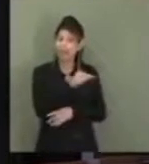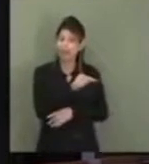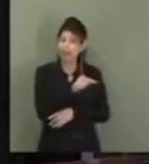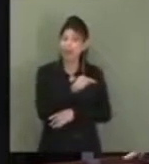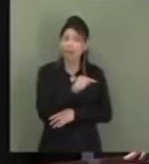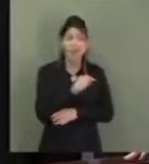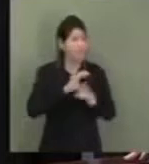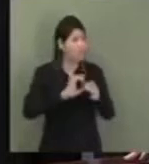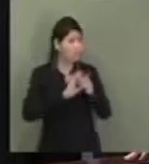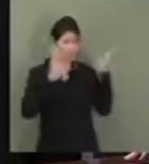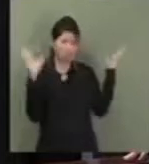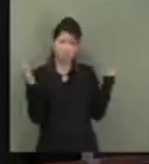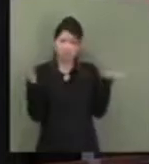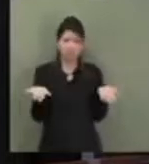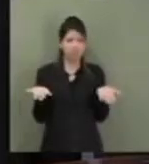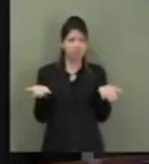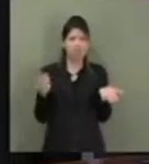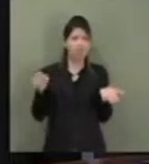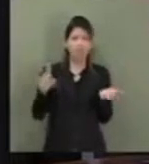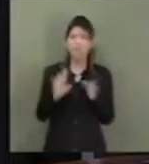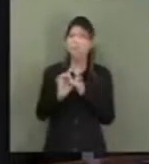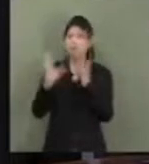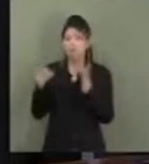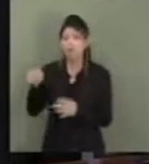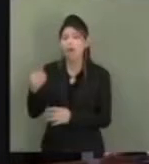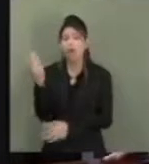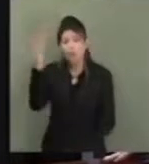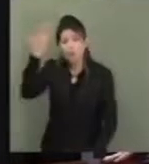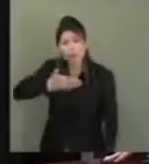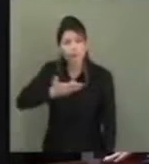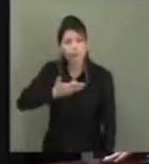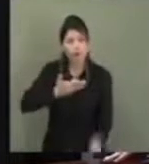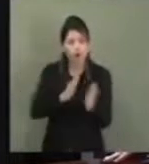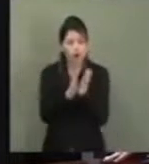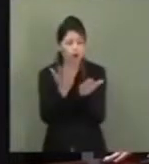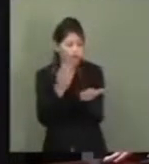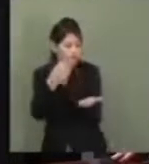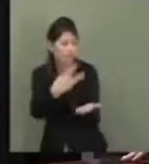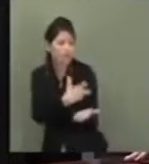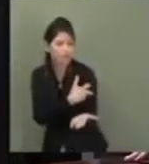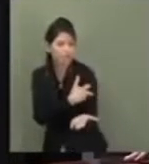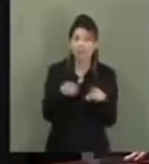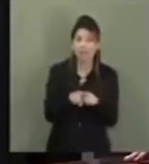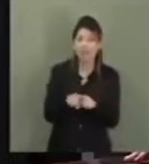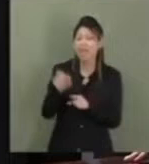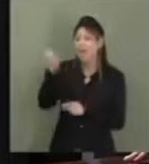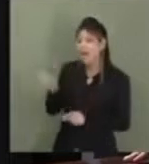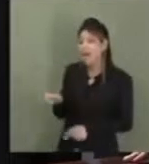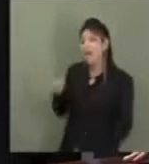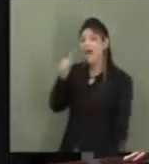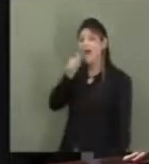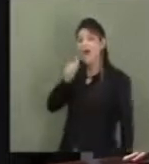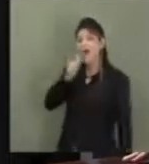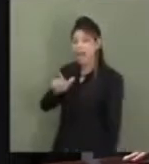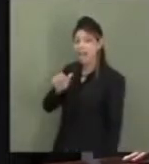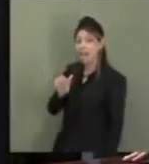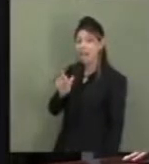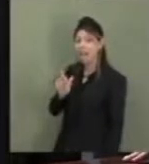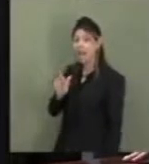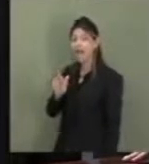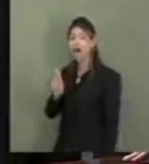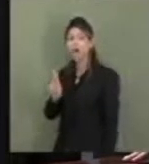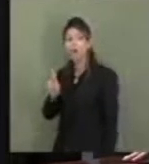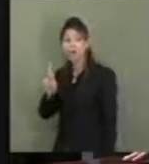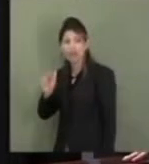Estados Unidos, ela se vacinou e ela tem como provar com seu cartão de vacinação. A sua filha Laura, que não tomou vacina e não